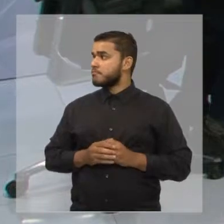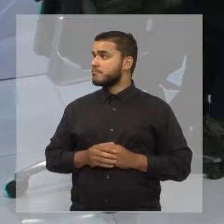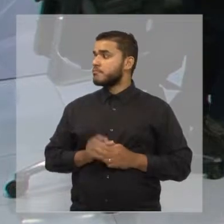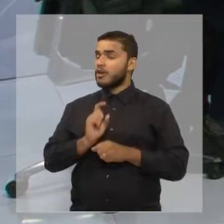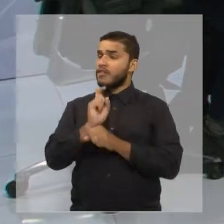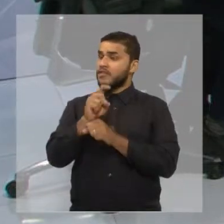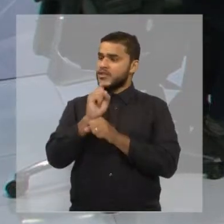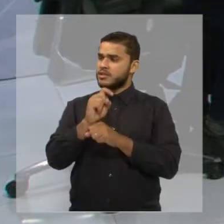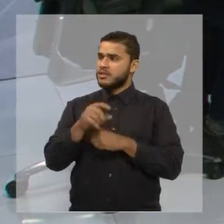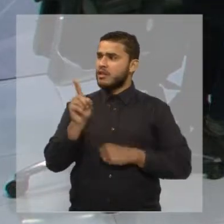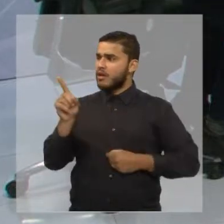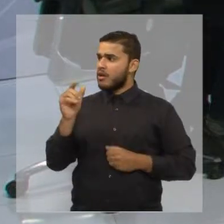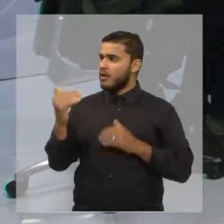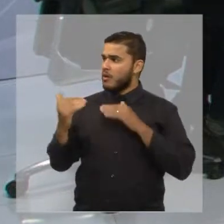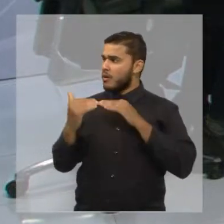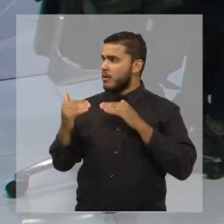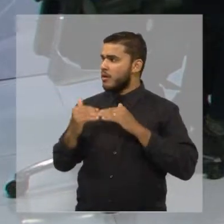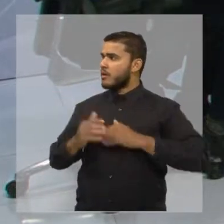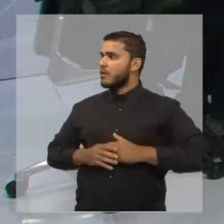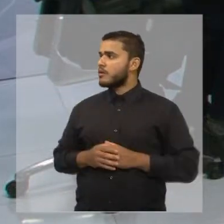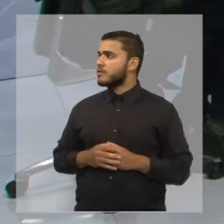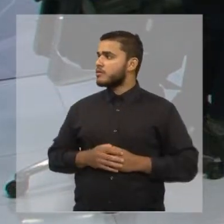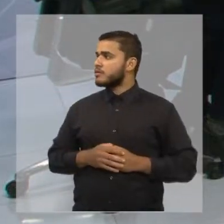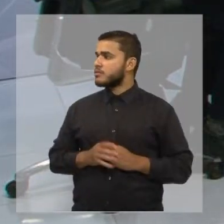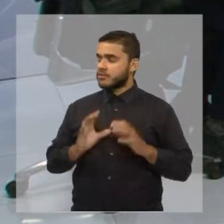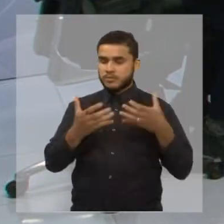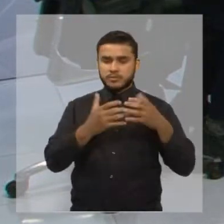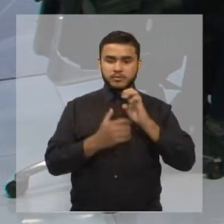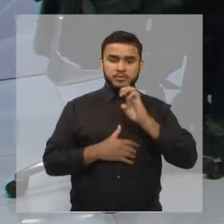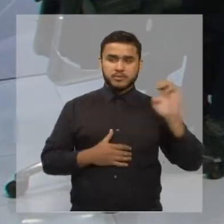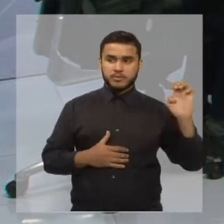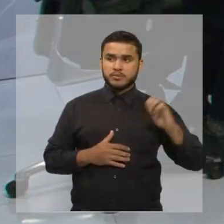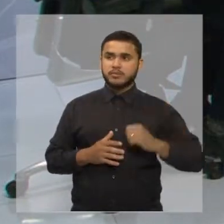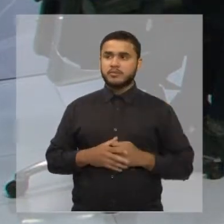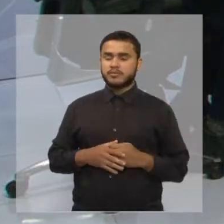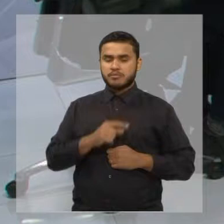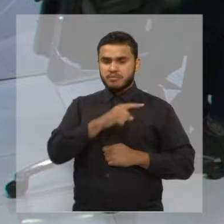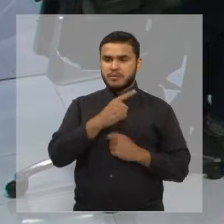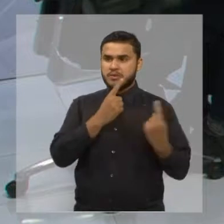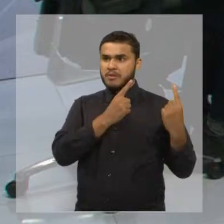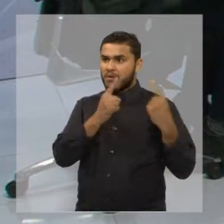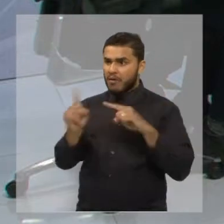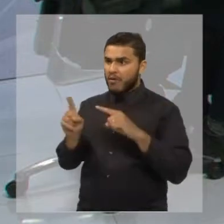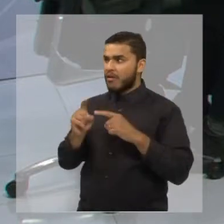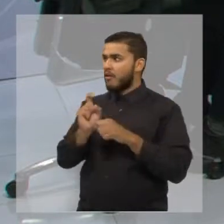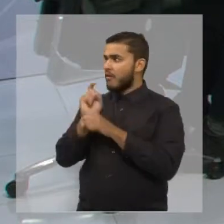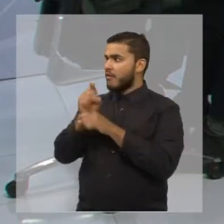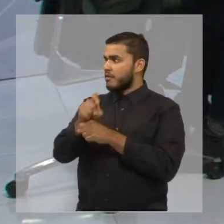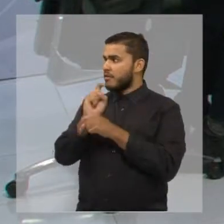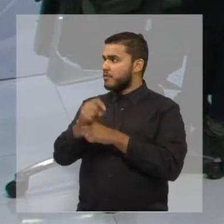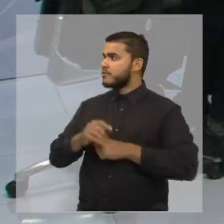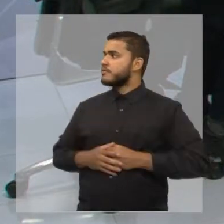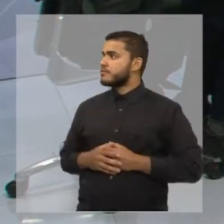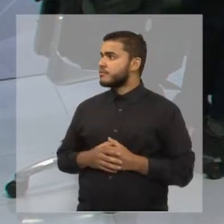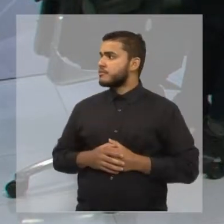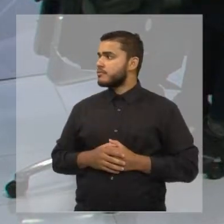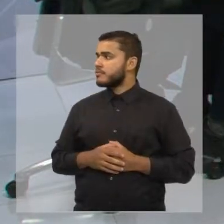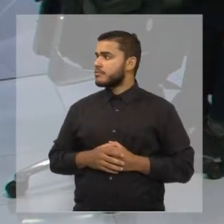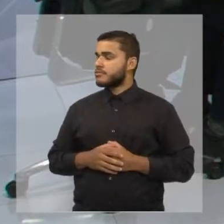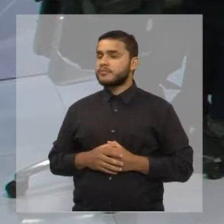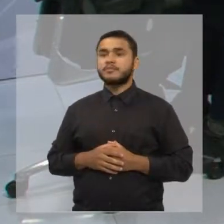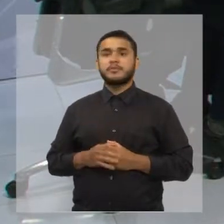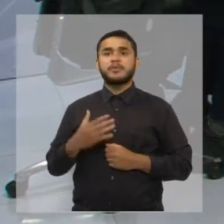de hoje que os partidos que você qualificou como esquerda fazem, chamando de reacionário, chamando de fascista. No Brasil, até liberal leva